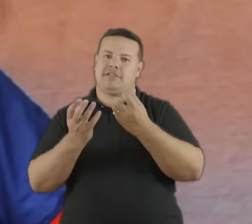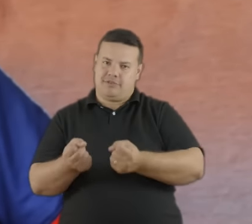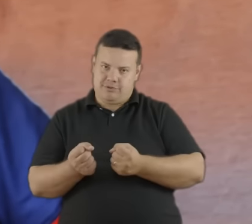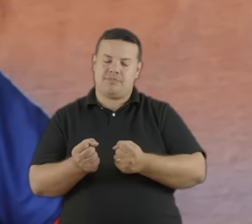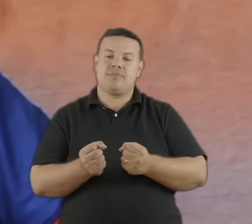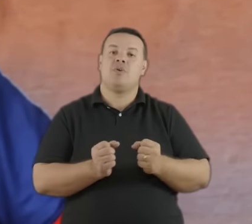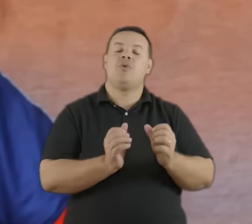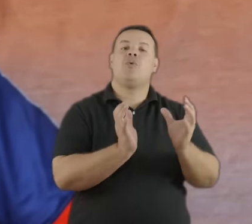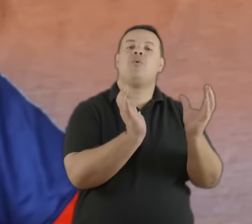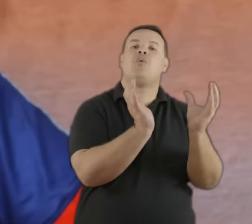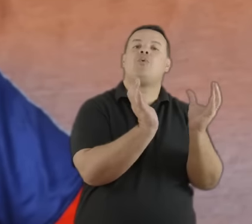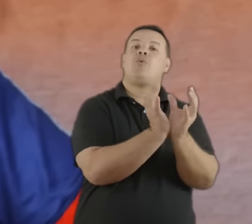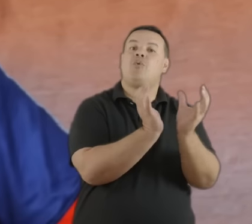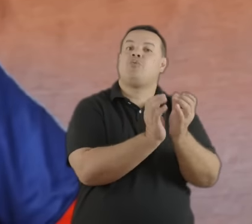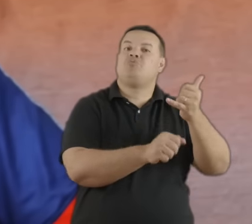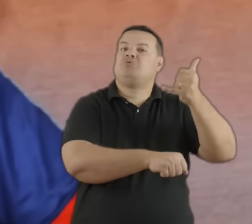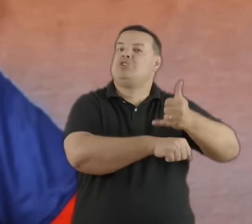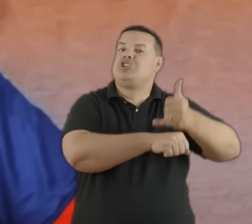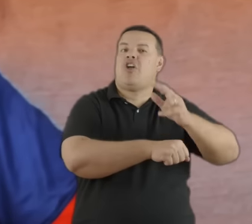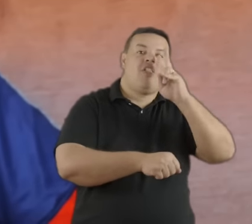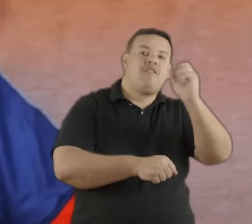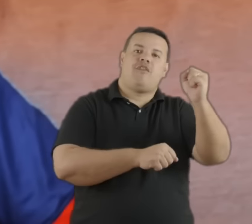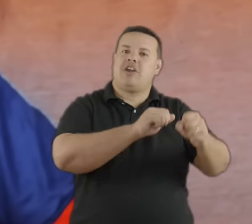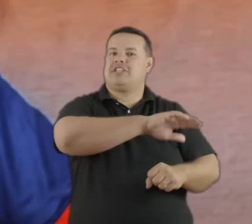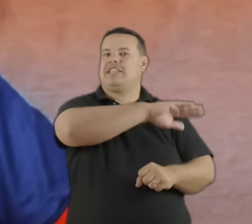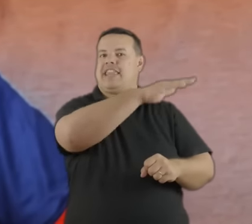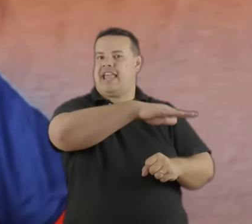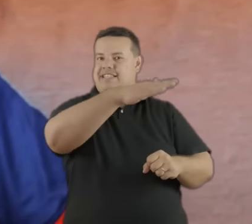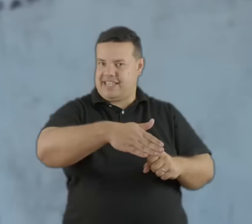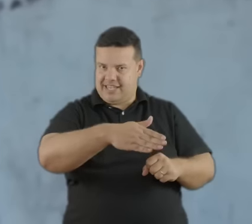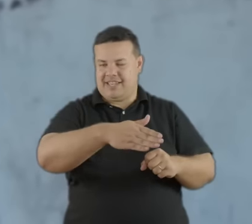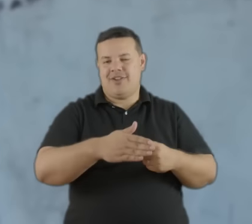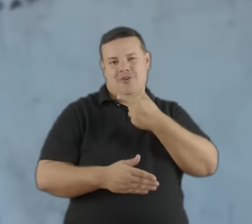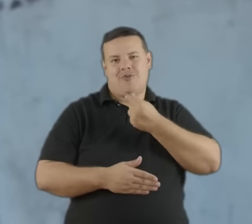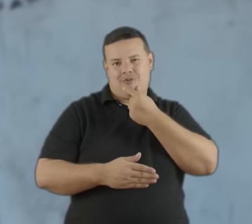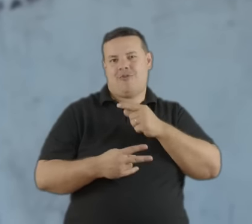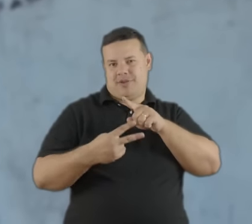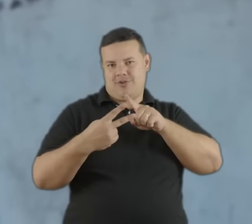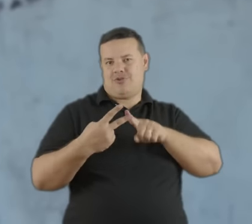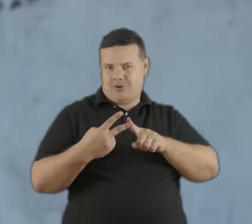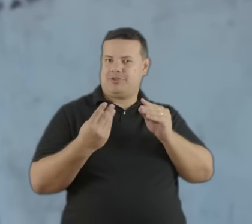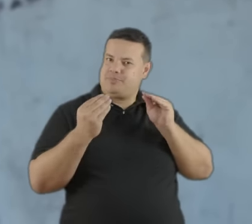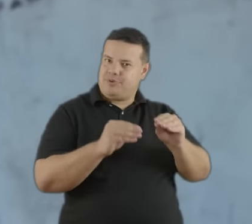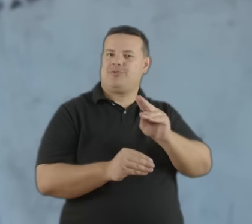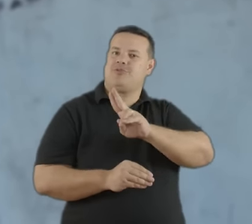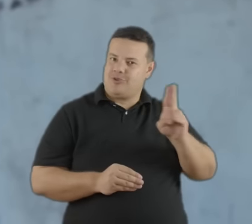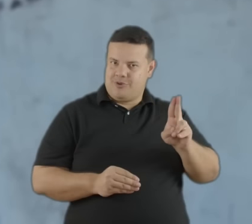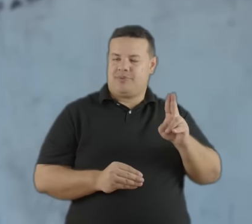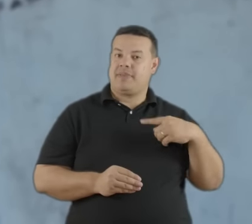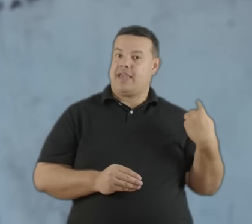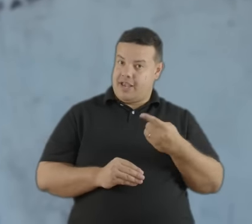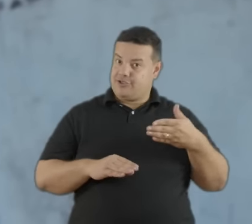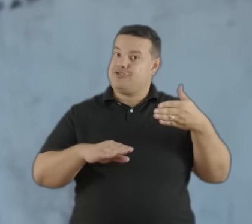O Esquadrão de Aço da Serra, quem disse não foi o Hélio Elias e Carlos Magalhães. Foi que nós fomos disputar o